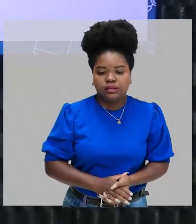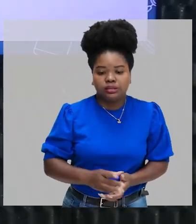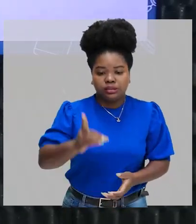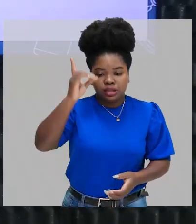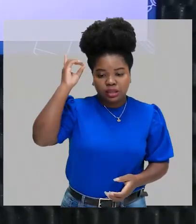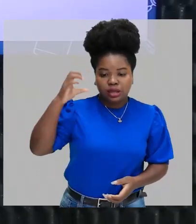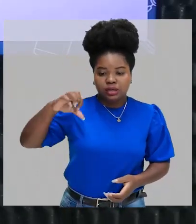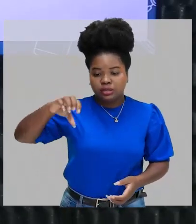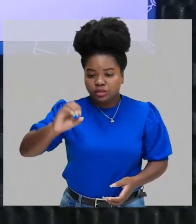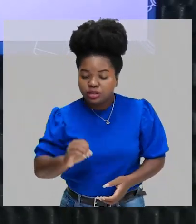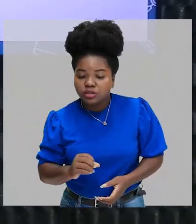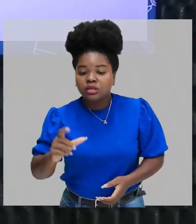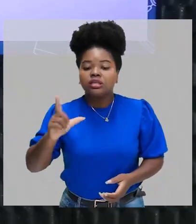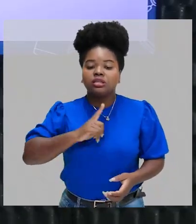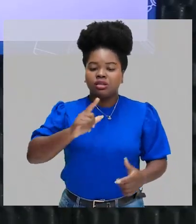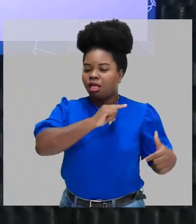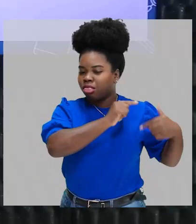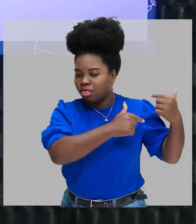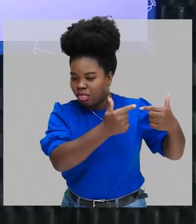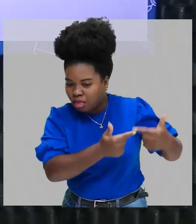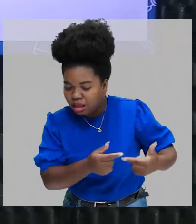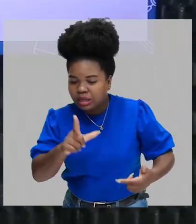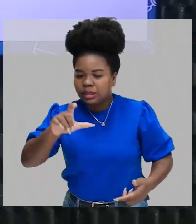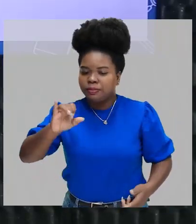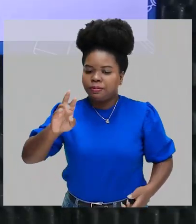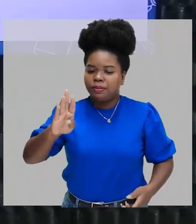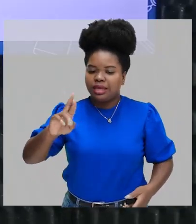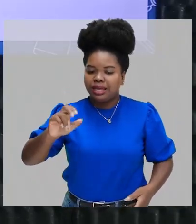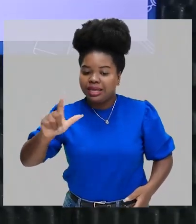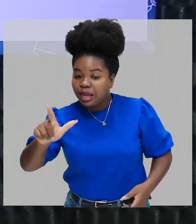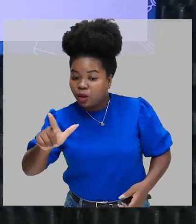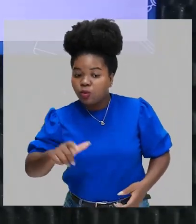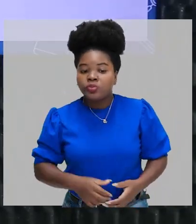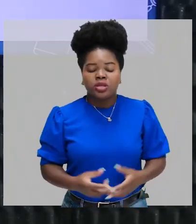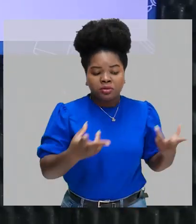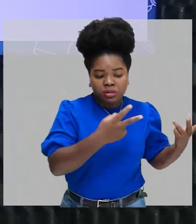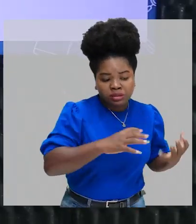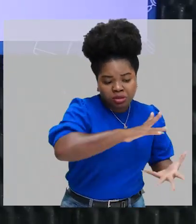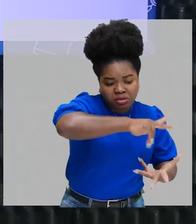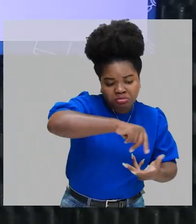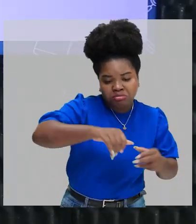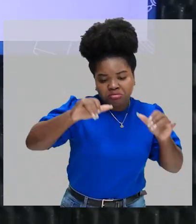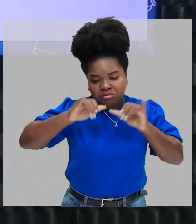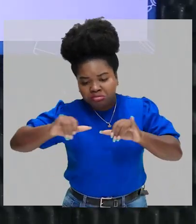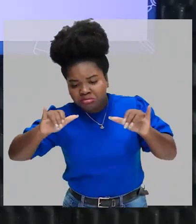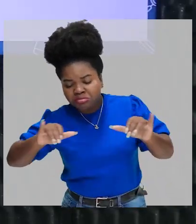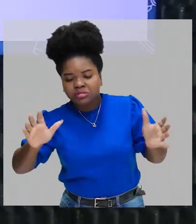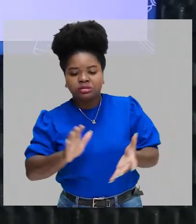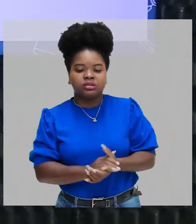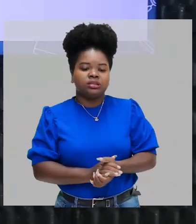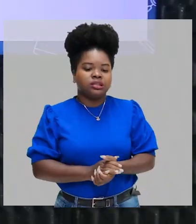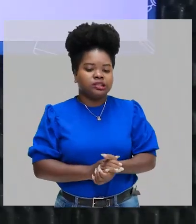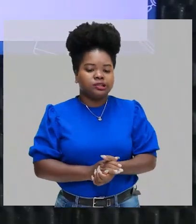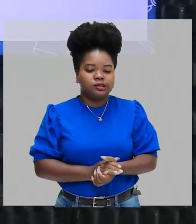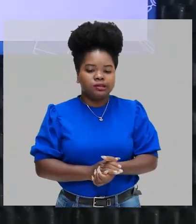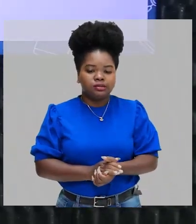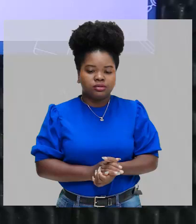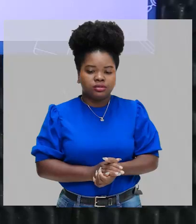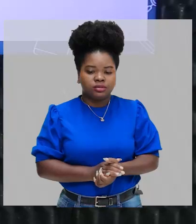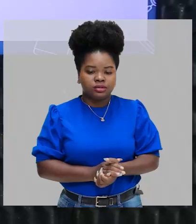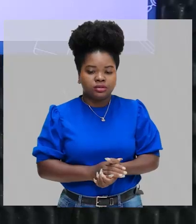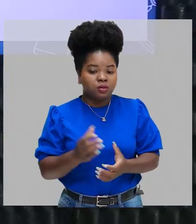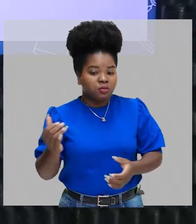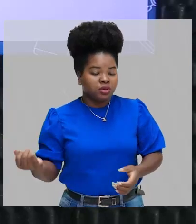tradição neoliberal, que via a globalização como uma coisa primeiramente inevitável e também que só